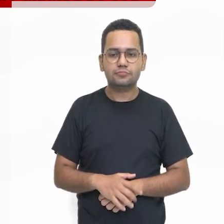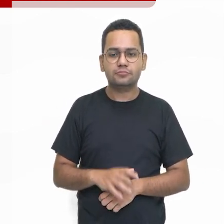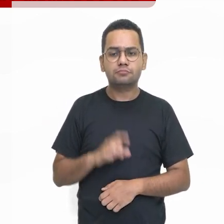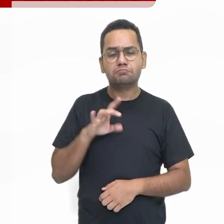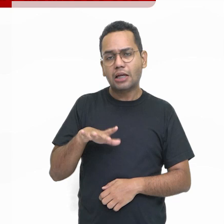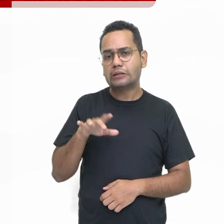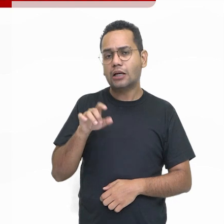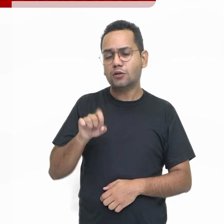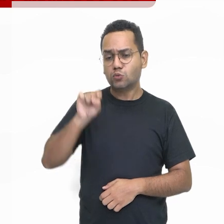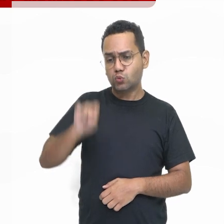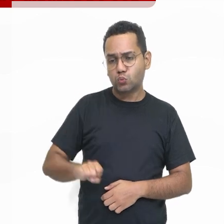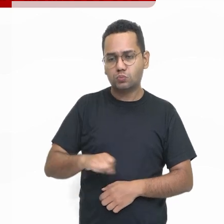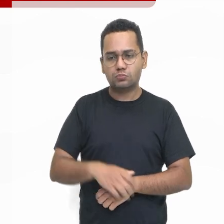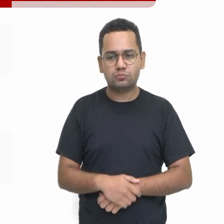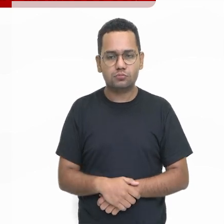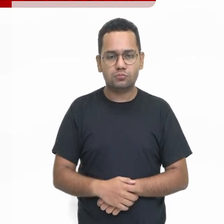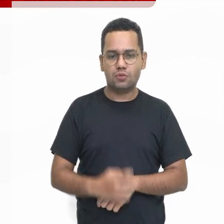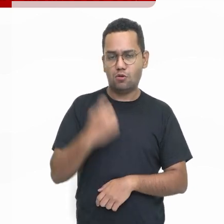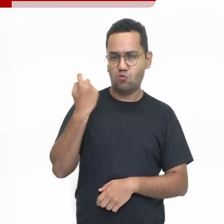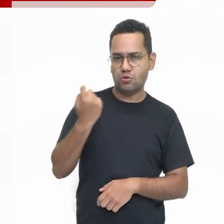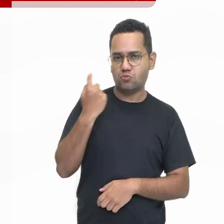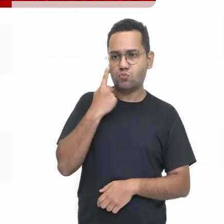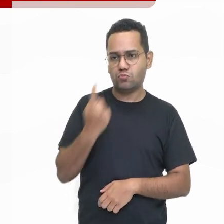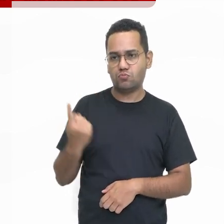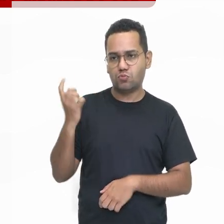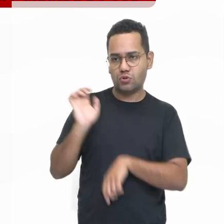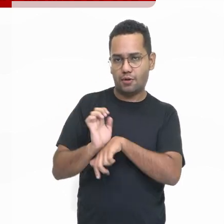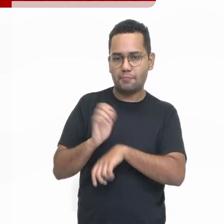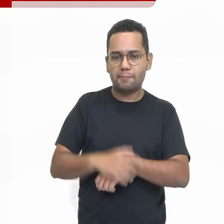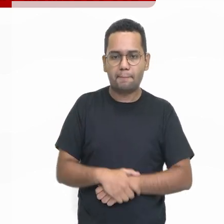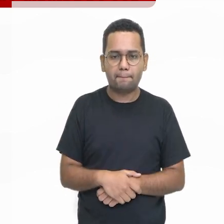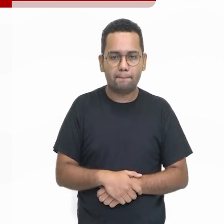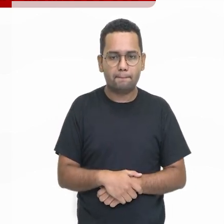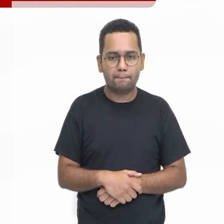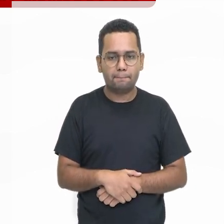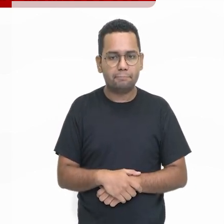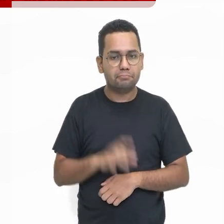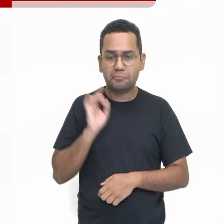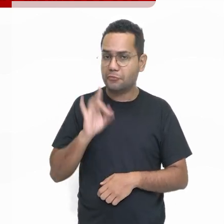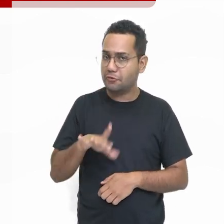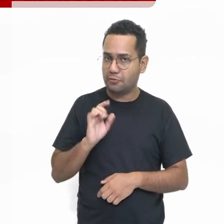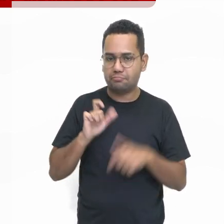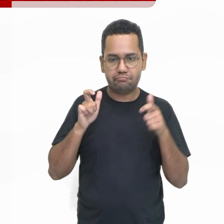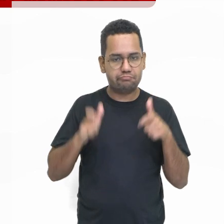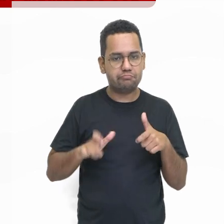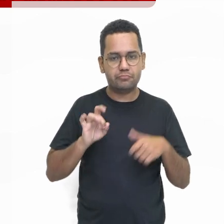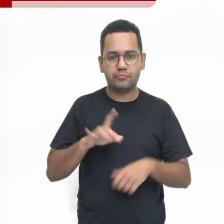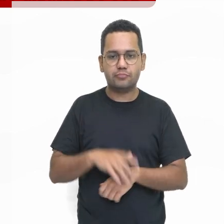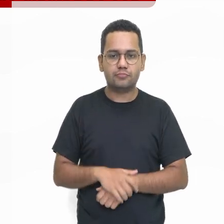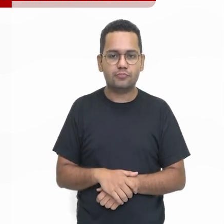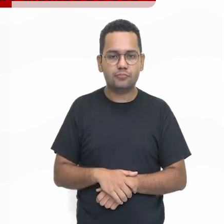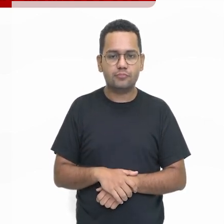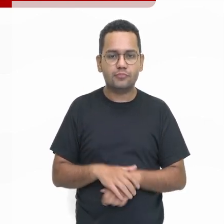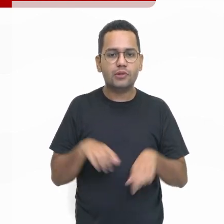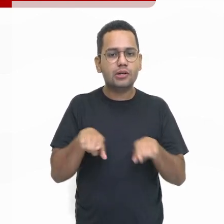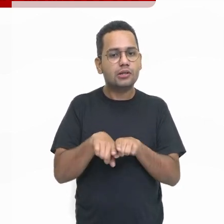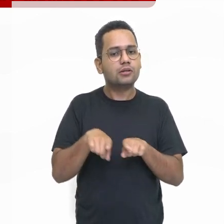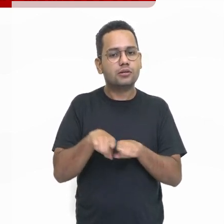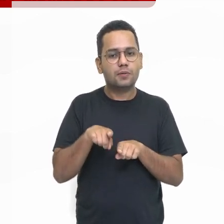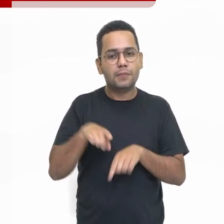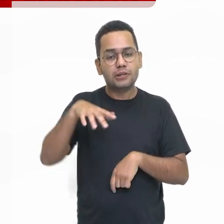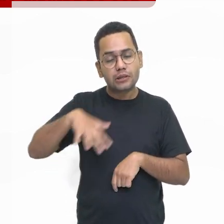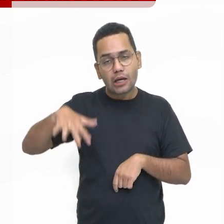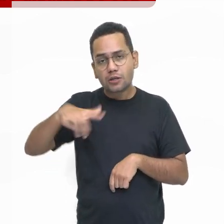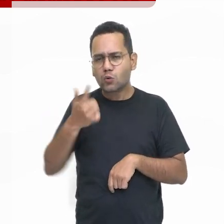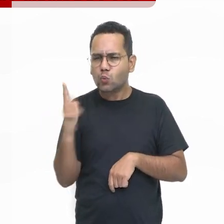sul, né, do país, o estado do Rio Grande do Sul, presente somente nessa unidade federativa e ocupa também parte do